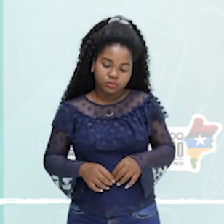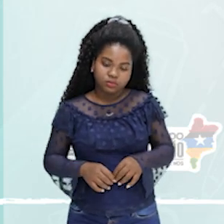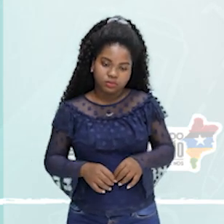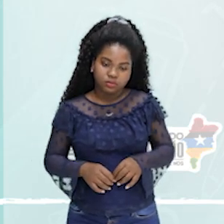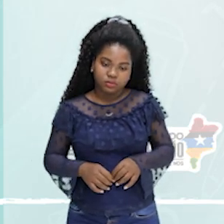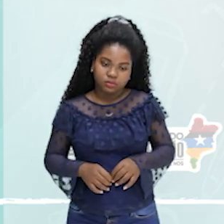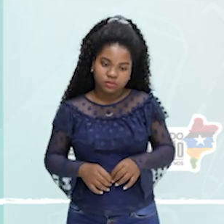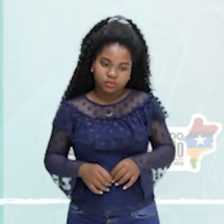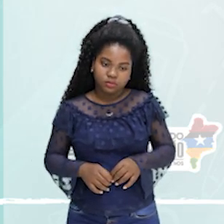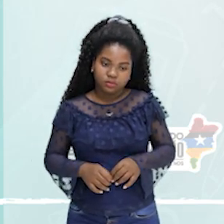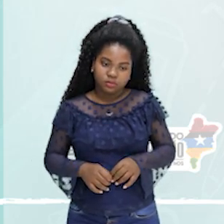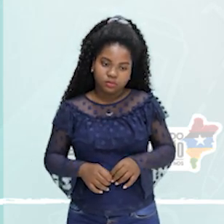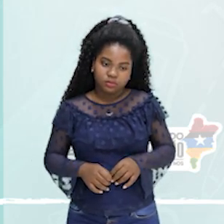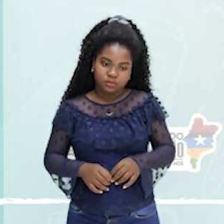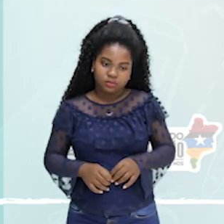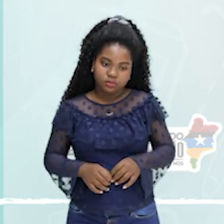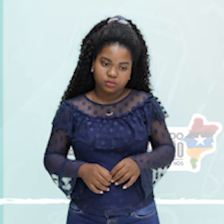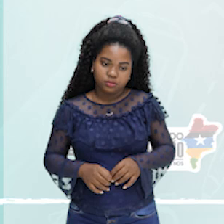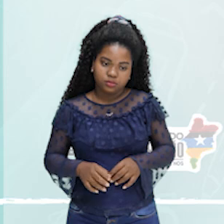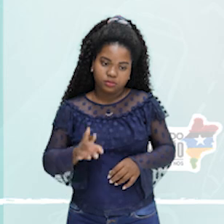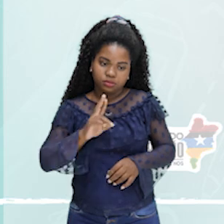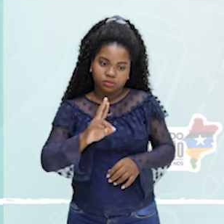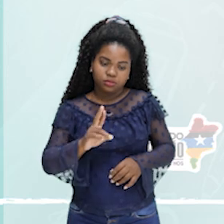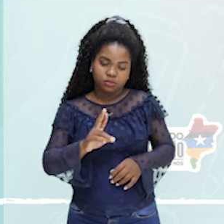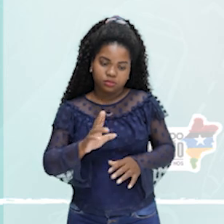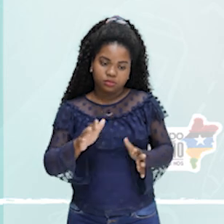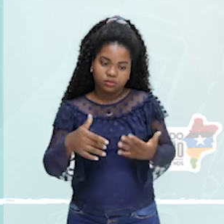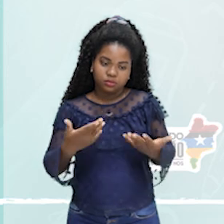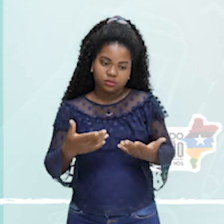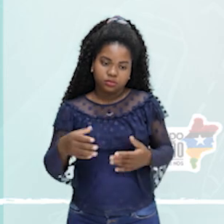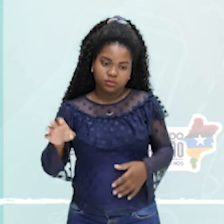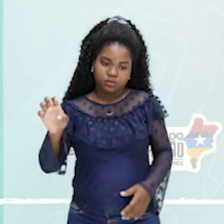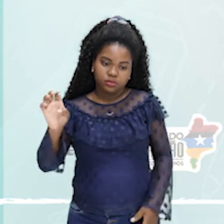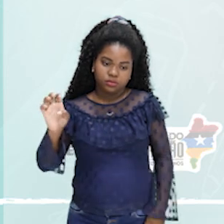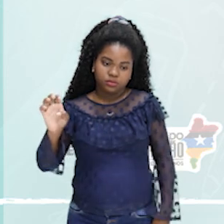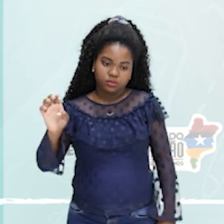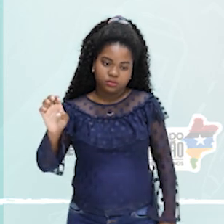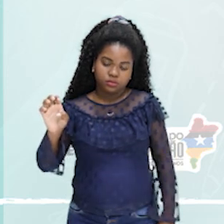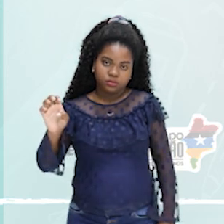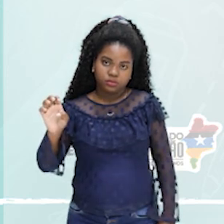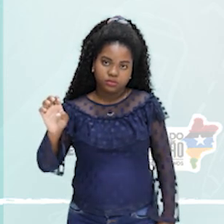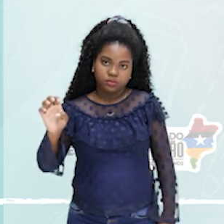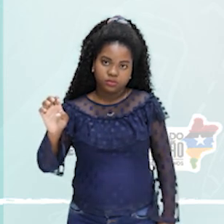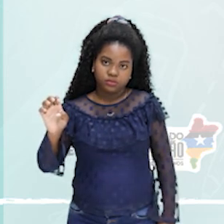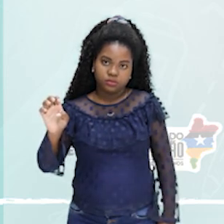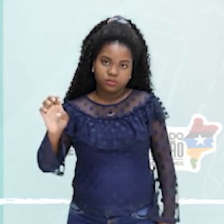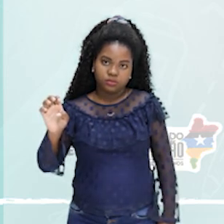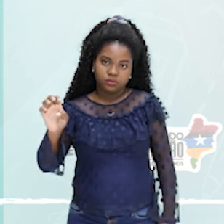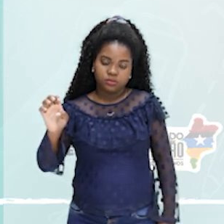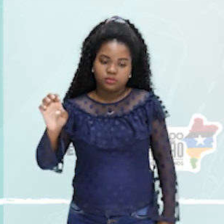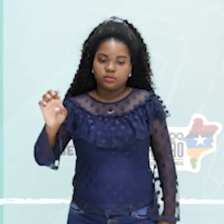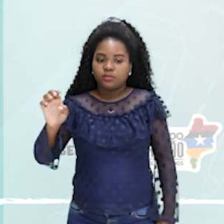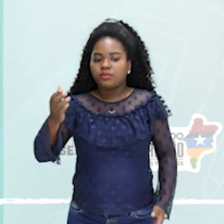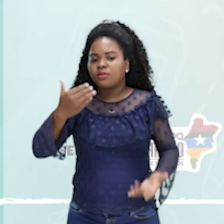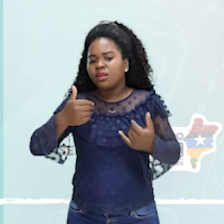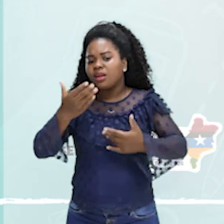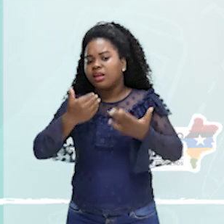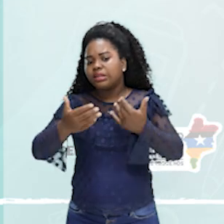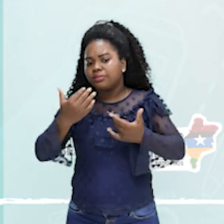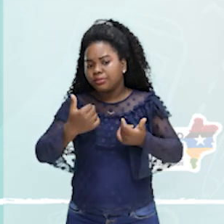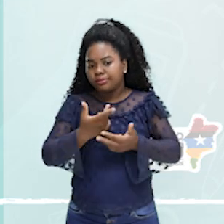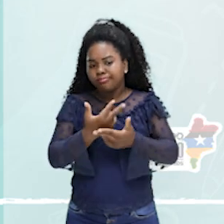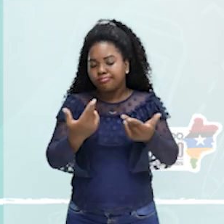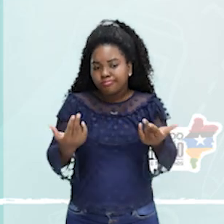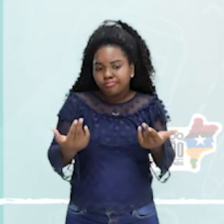países. Então, diante disso, a resposta certa é a letra E, a crise de alimentos. O garoto está com